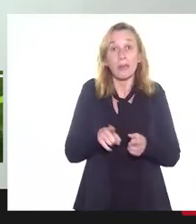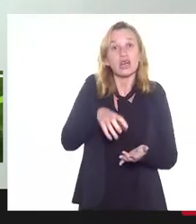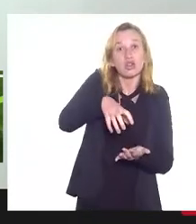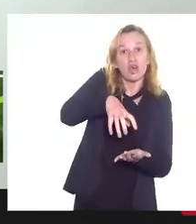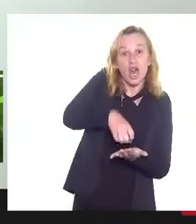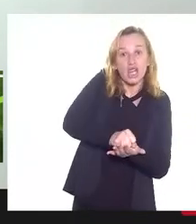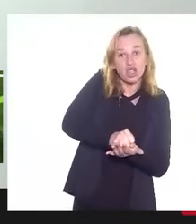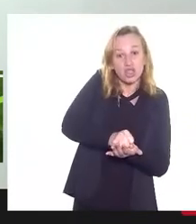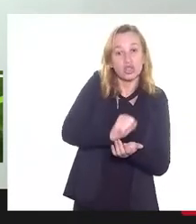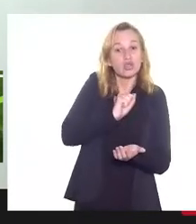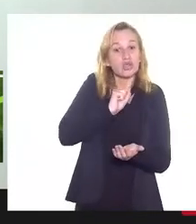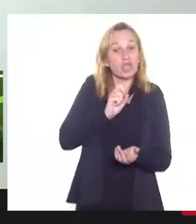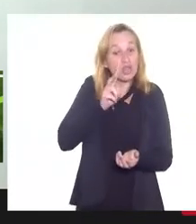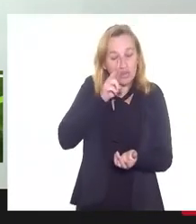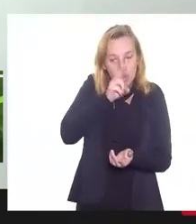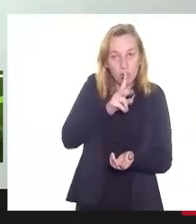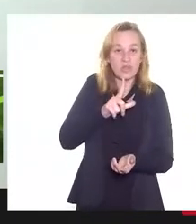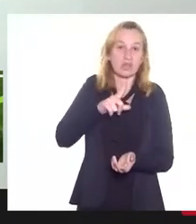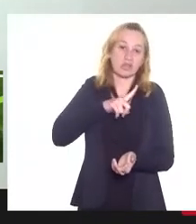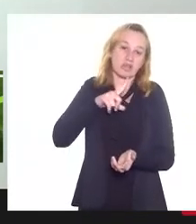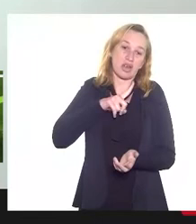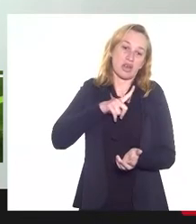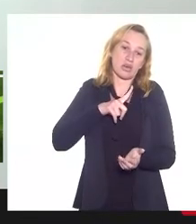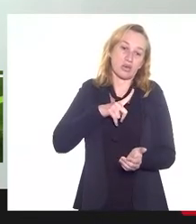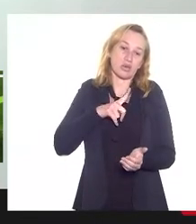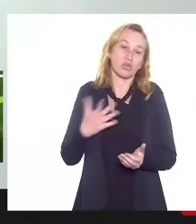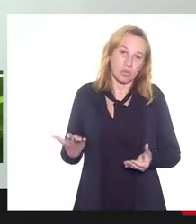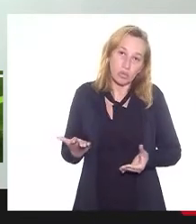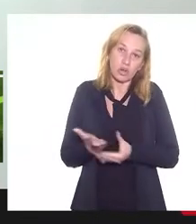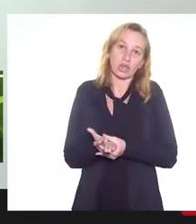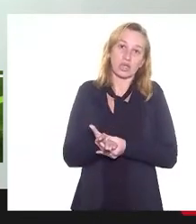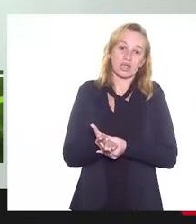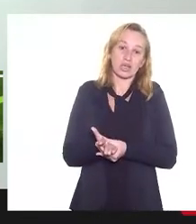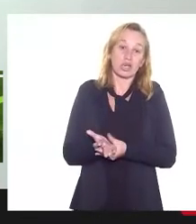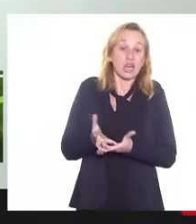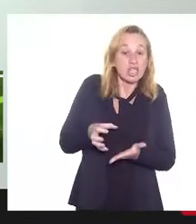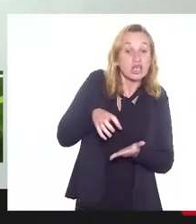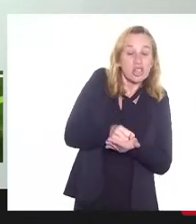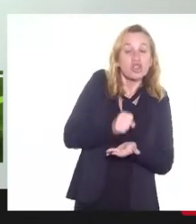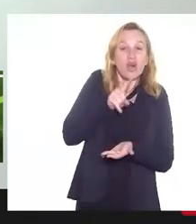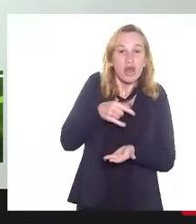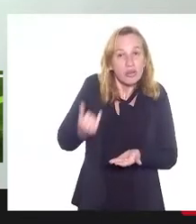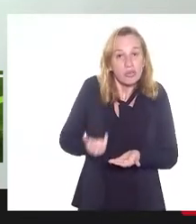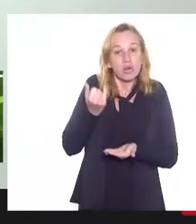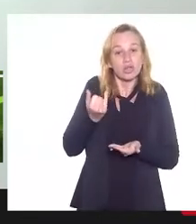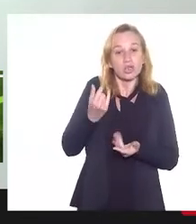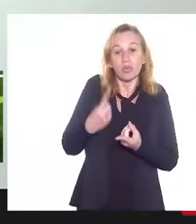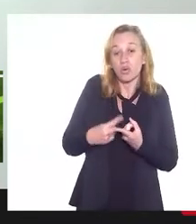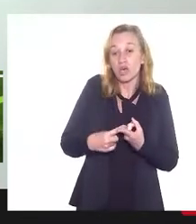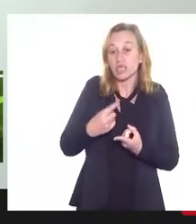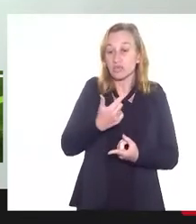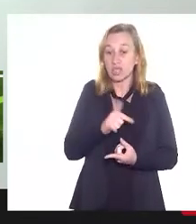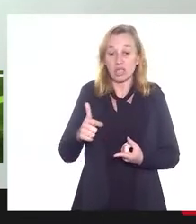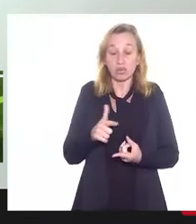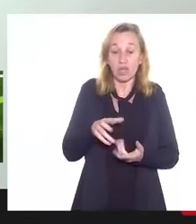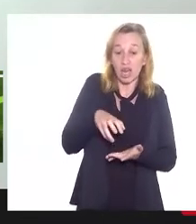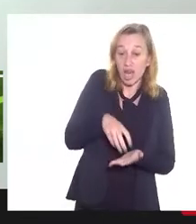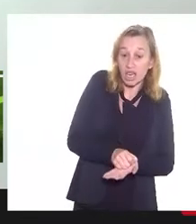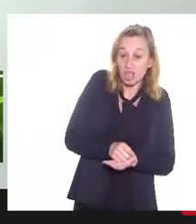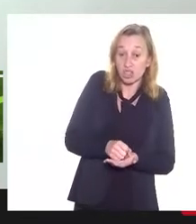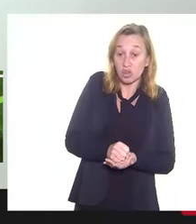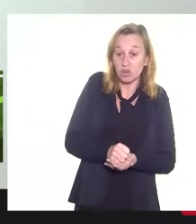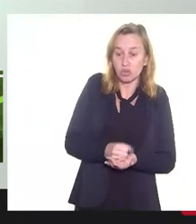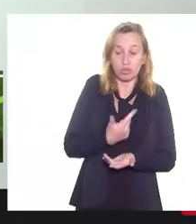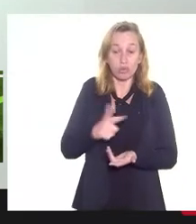registros, eles fortalecem o processo. Esses registros são importantes, porque se você não tem registro, você não